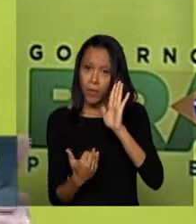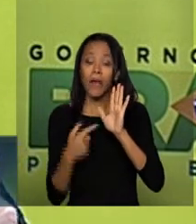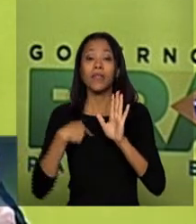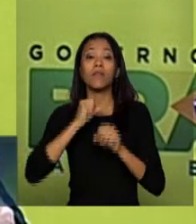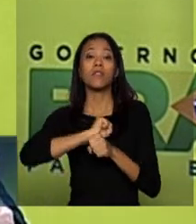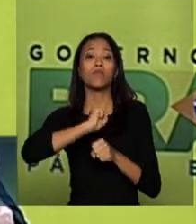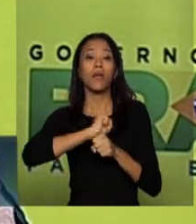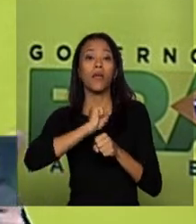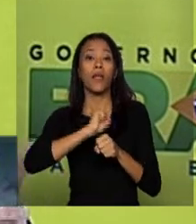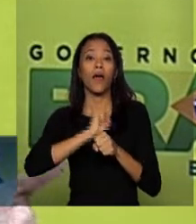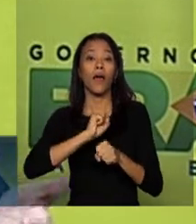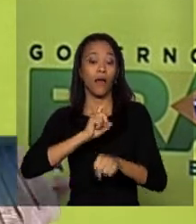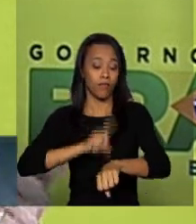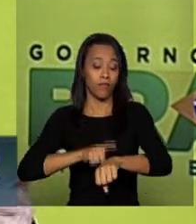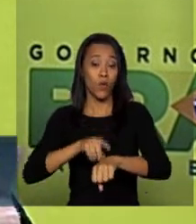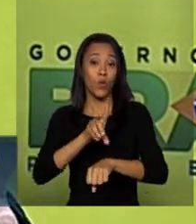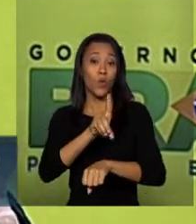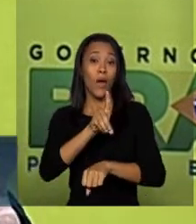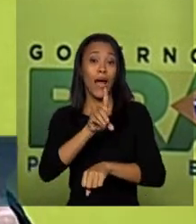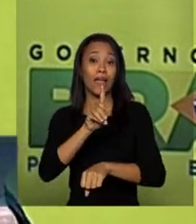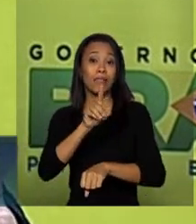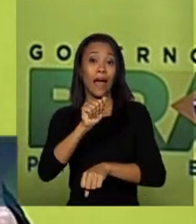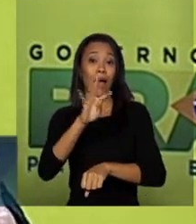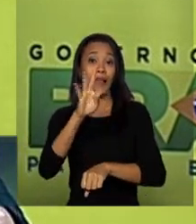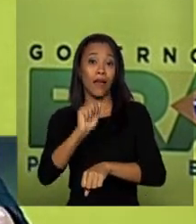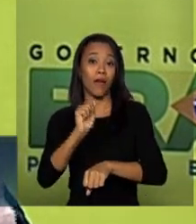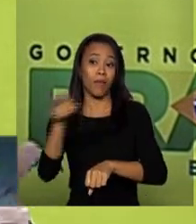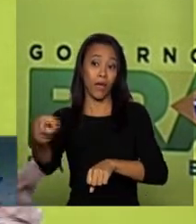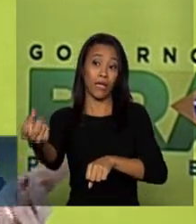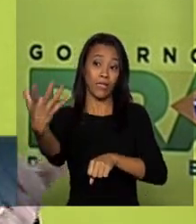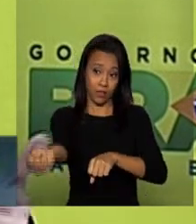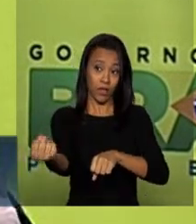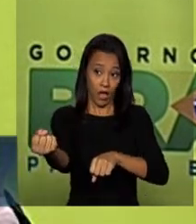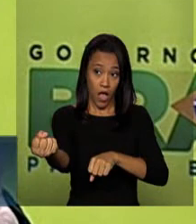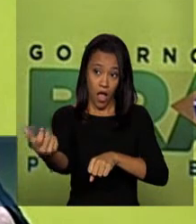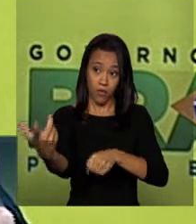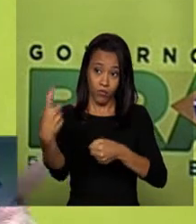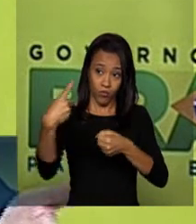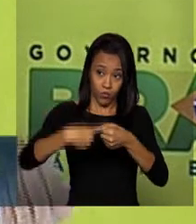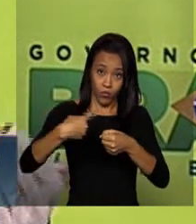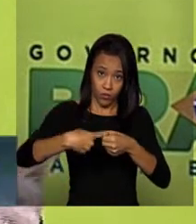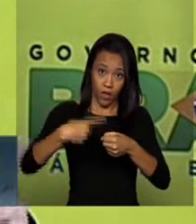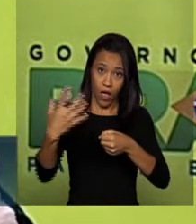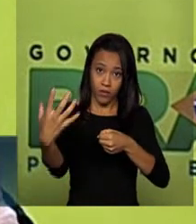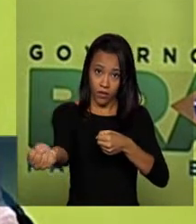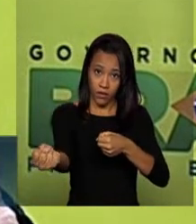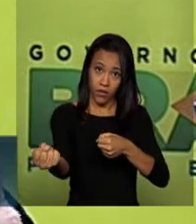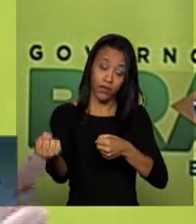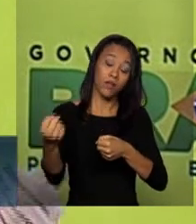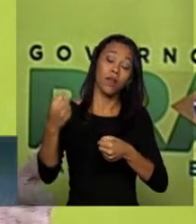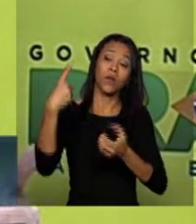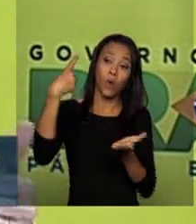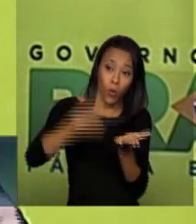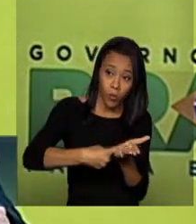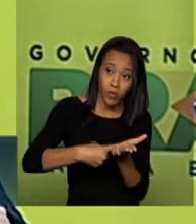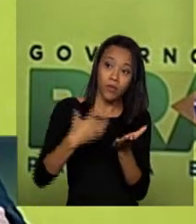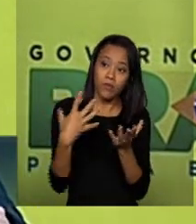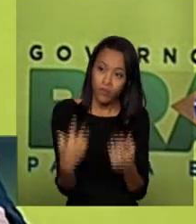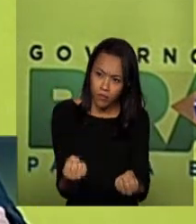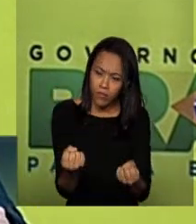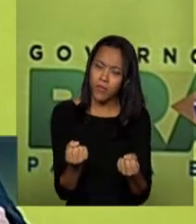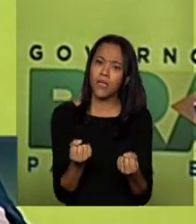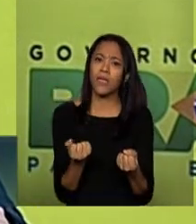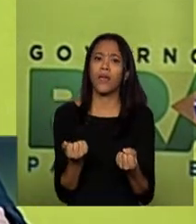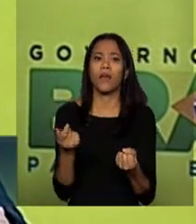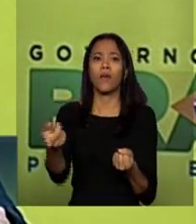aderir ou não, ou seja, para dizer se o município quer e está comprometido para receber